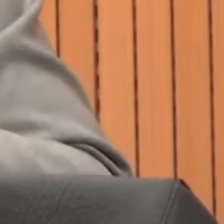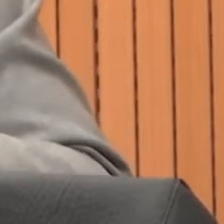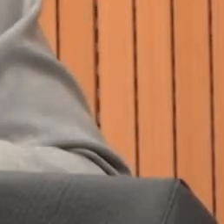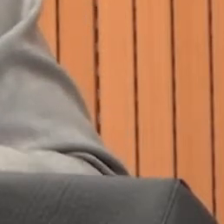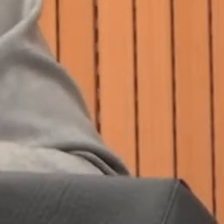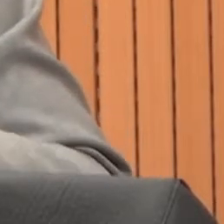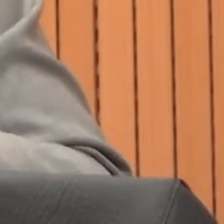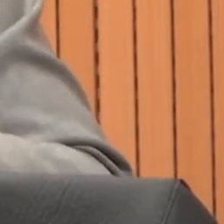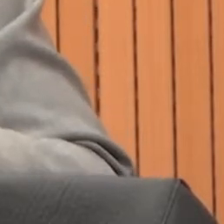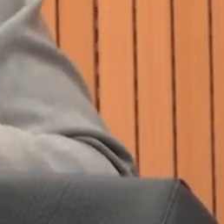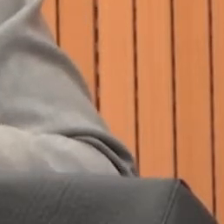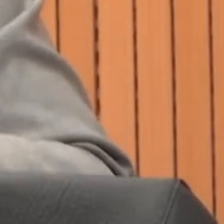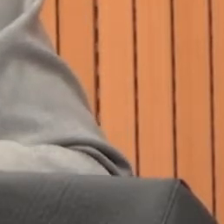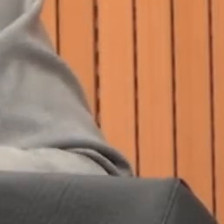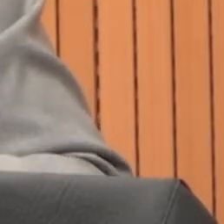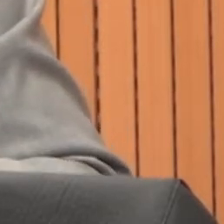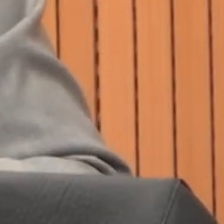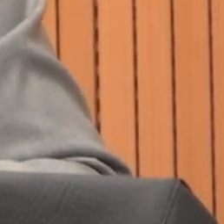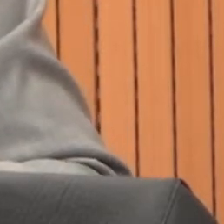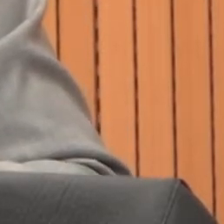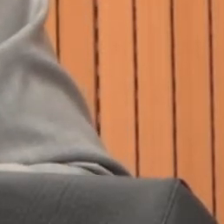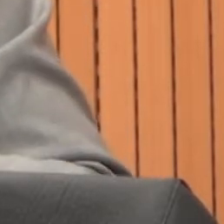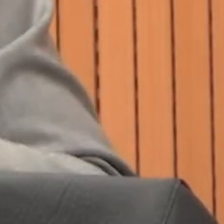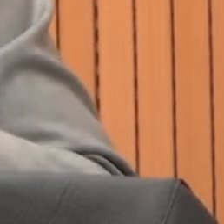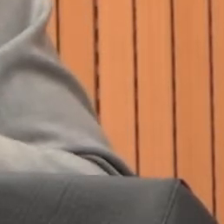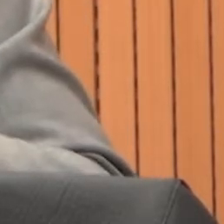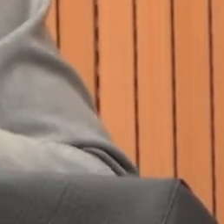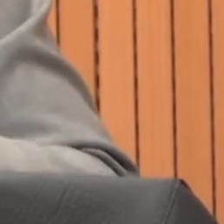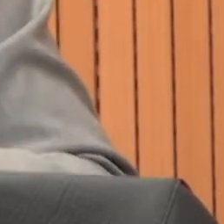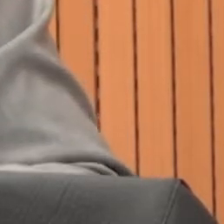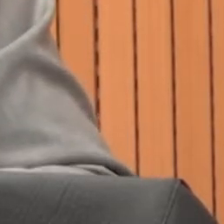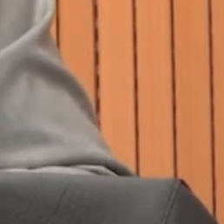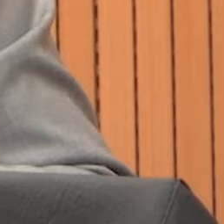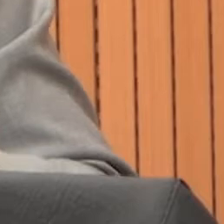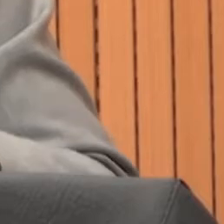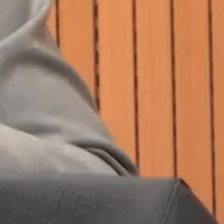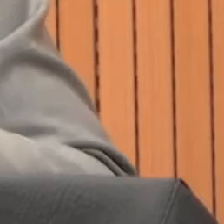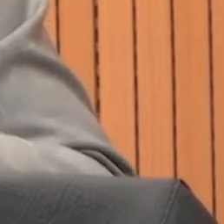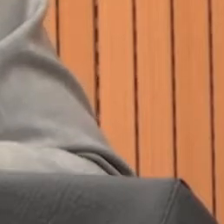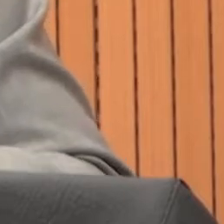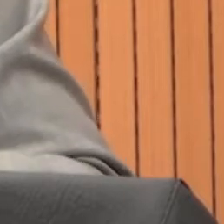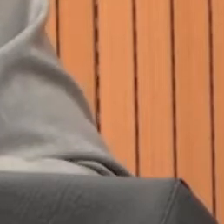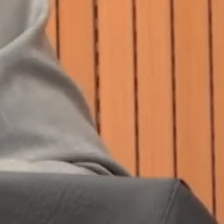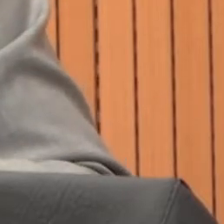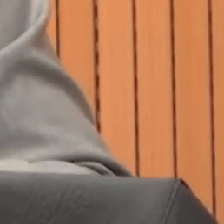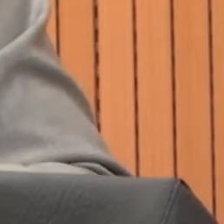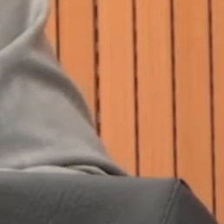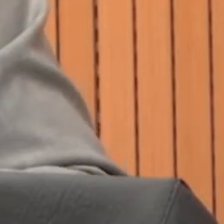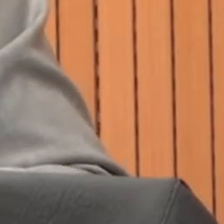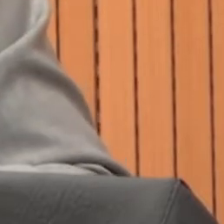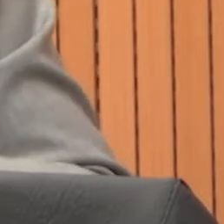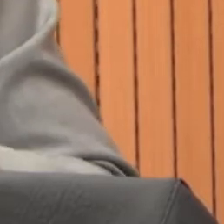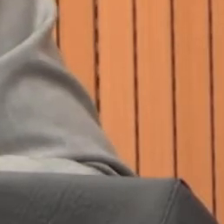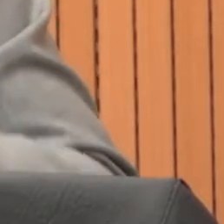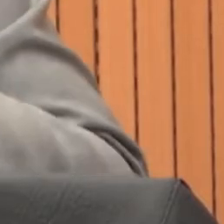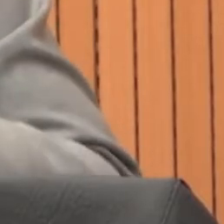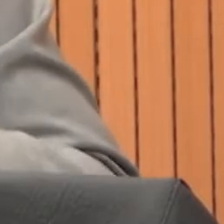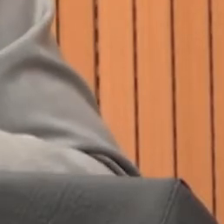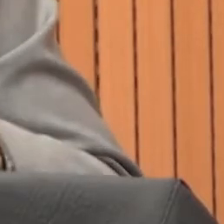médicos residentes, a residência multiprofissional, internos, escolas técnicas de